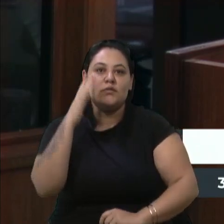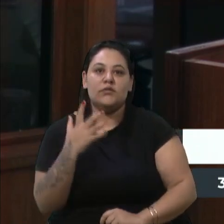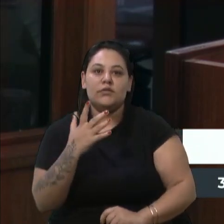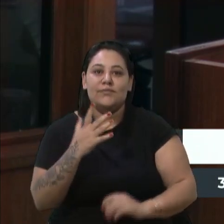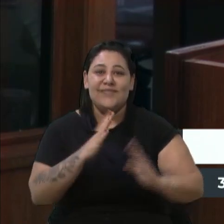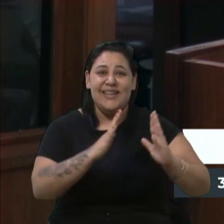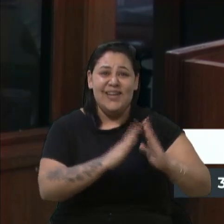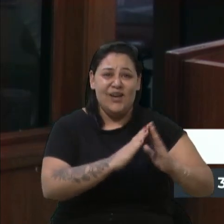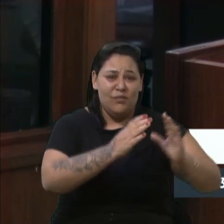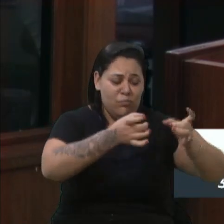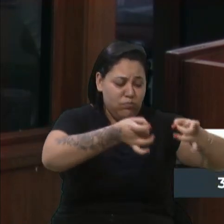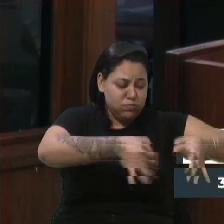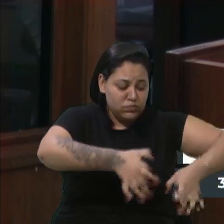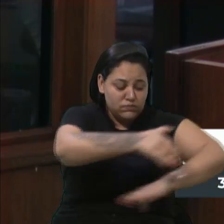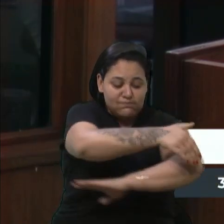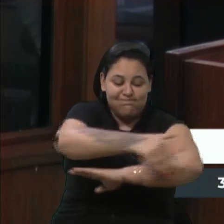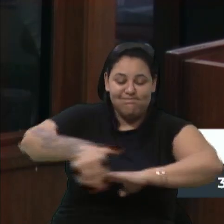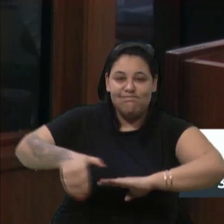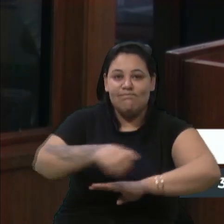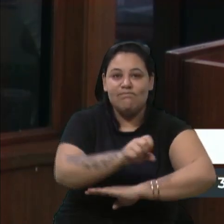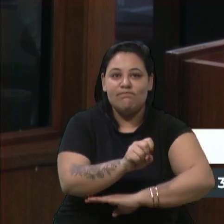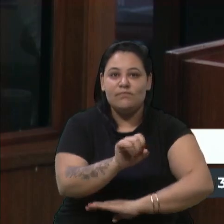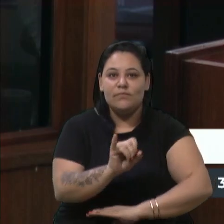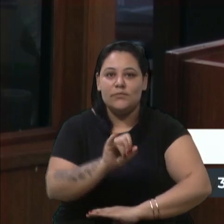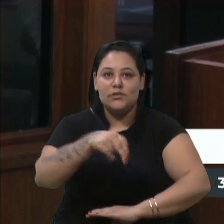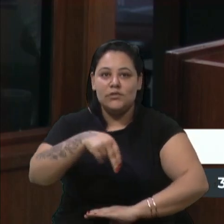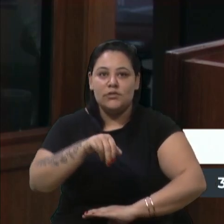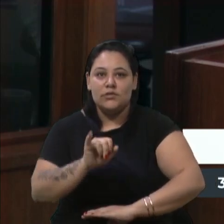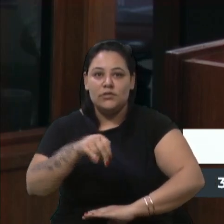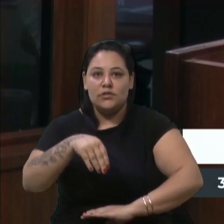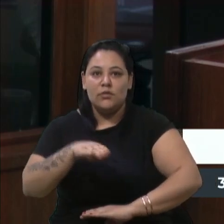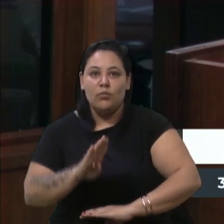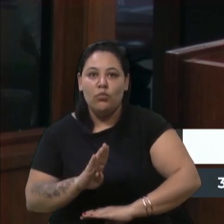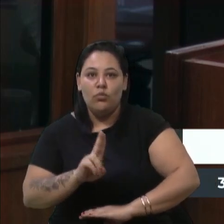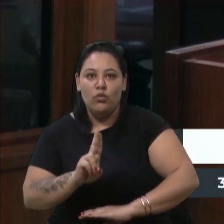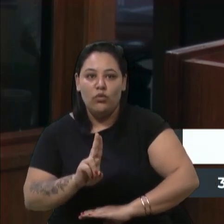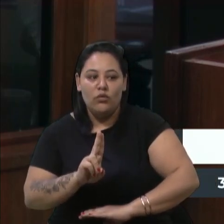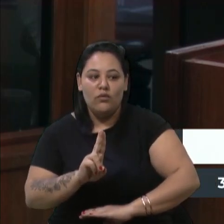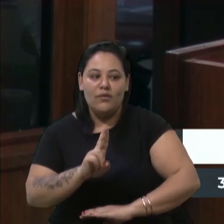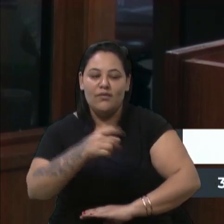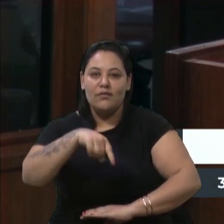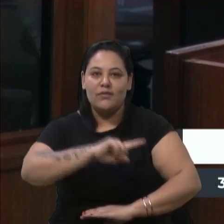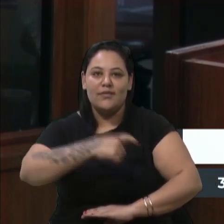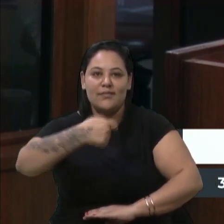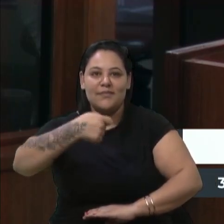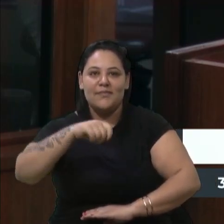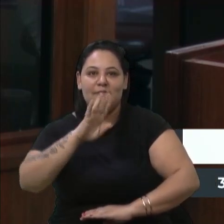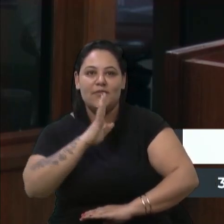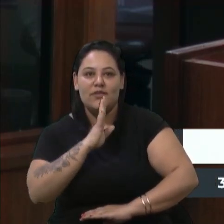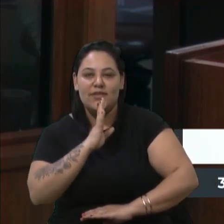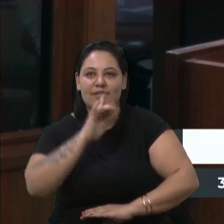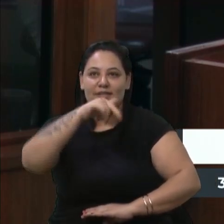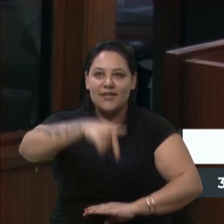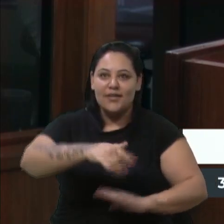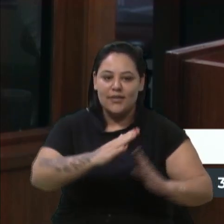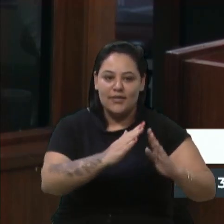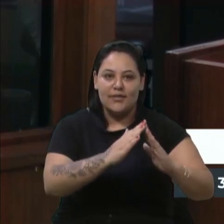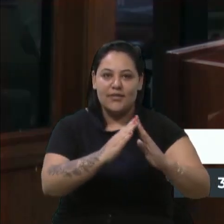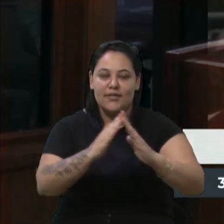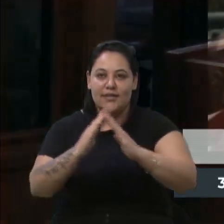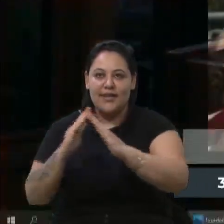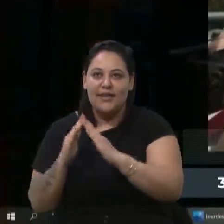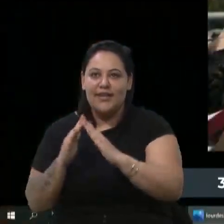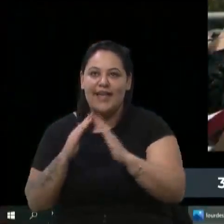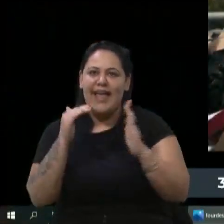na Sinimbu, e que vocês devem conhecer, na Sinimbu, com Angelina Miquelon. Essa casa aqui até é uma casa